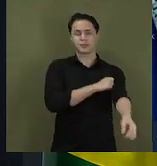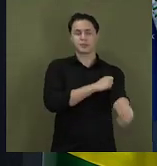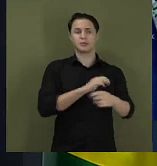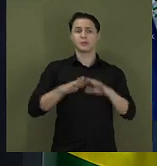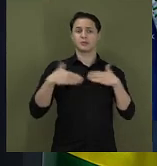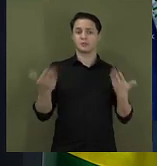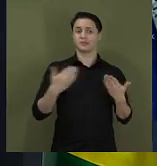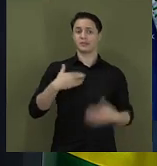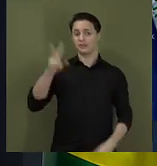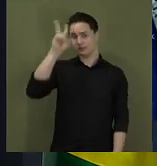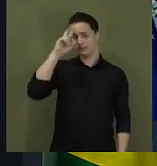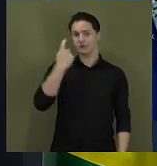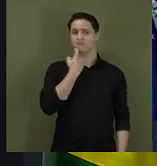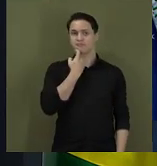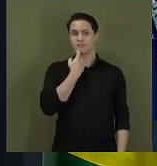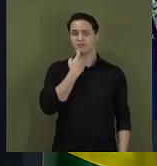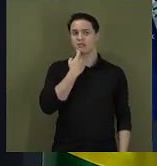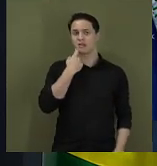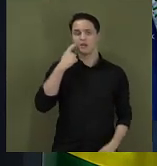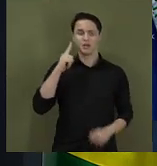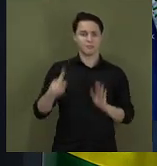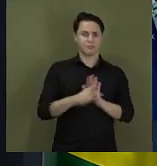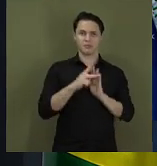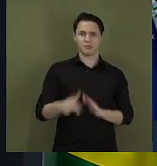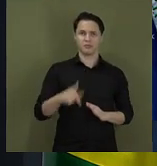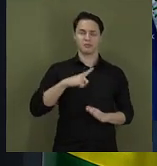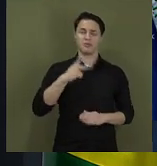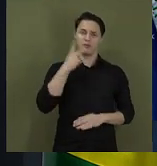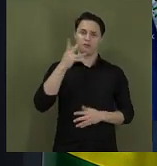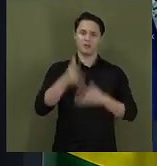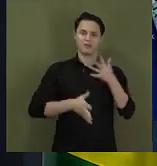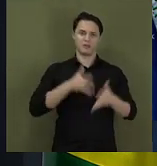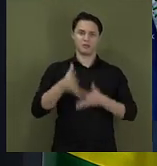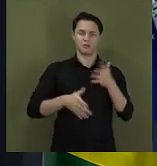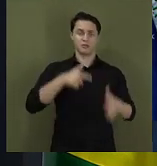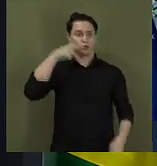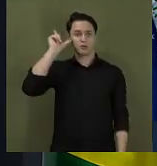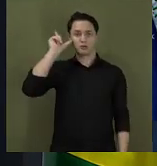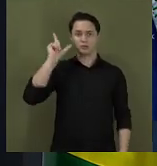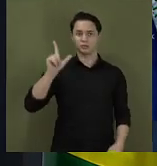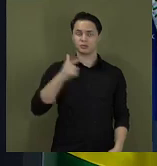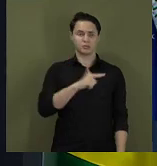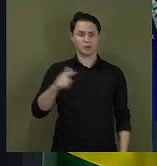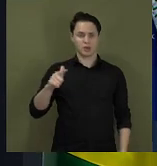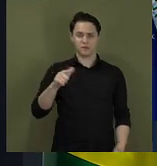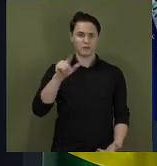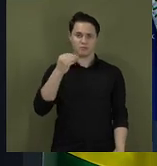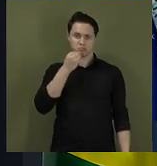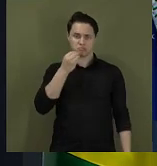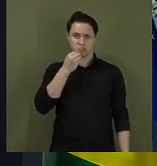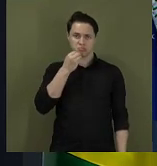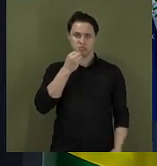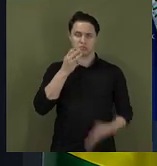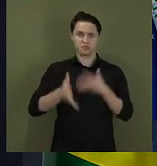segundas e sexta-feiras faz parte da atividade parlamentar o parlar. E ontem nós não tivemos essa oportunidade de